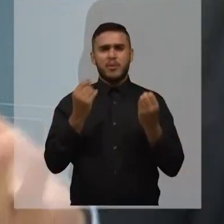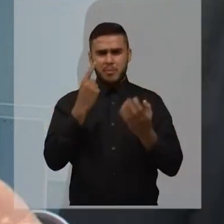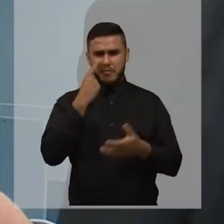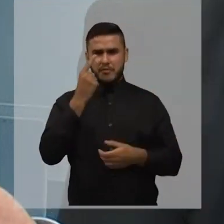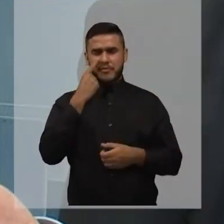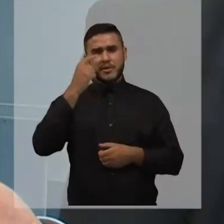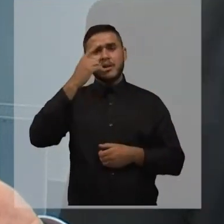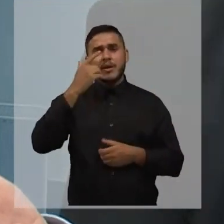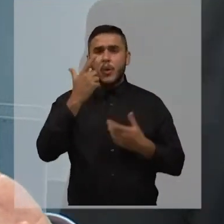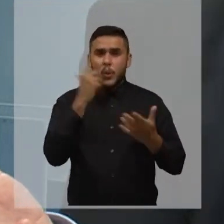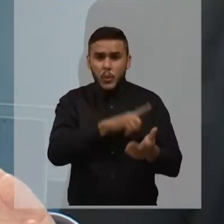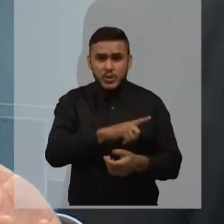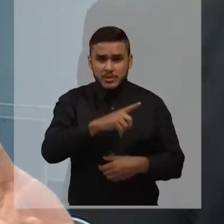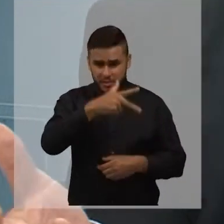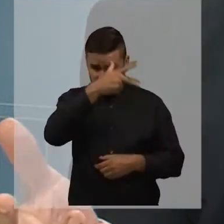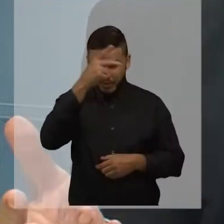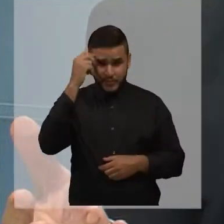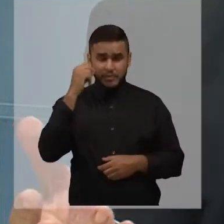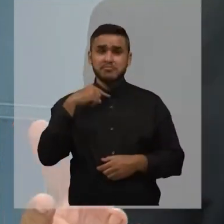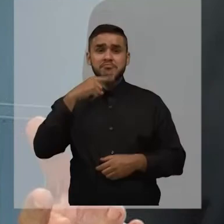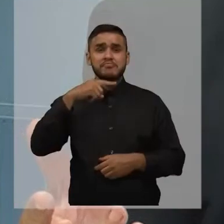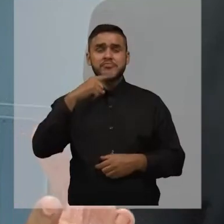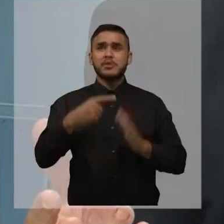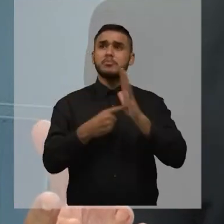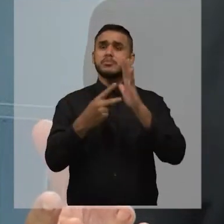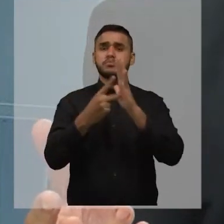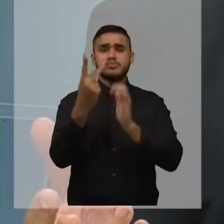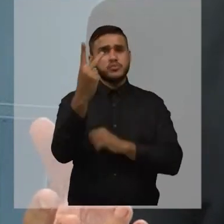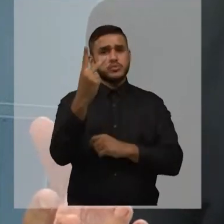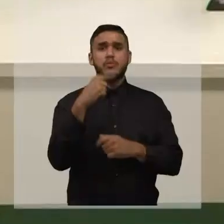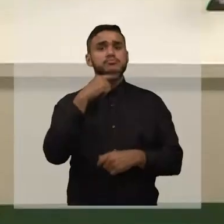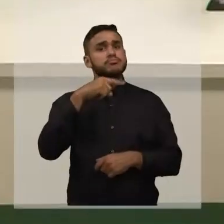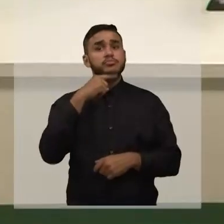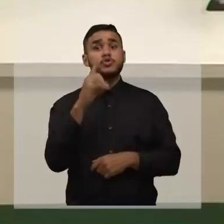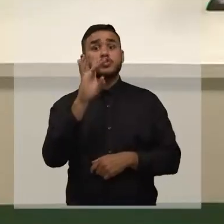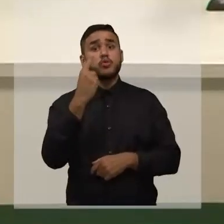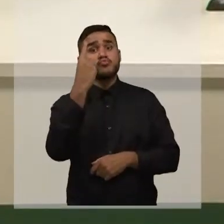Haddad não conseguiu ser reeleito. Não teve o quê, Luiz? 2/3. Foi? Não